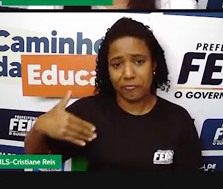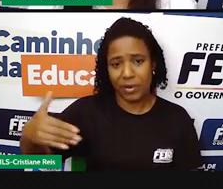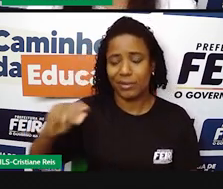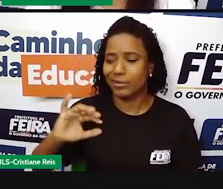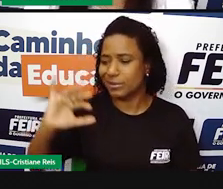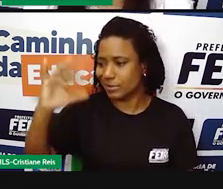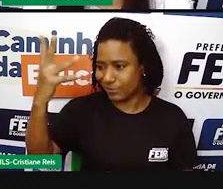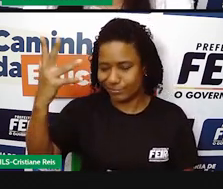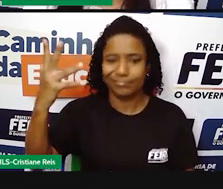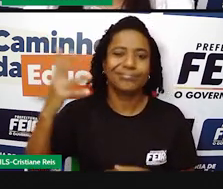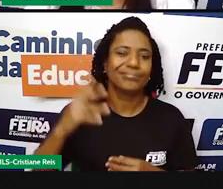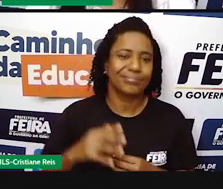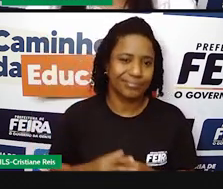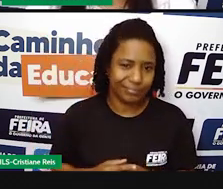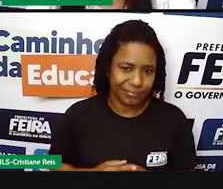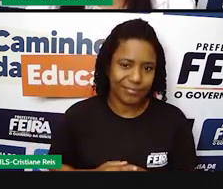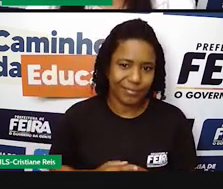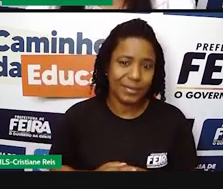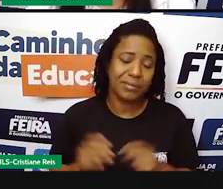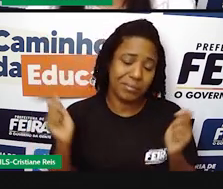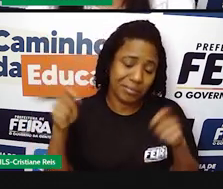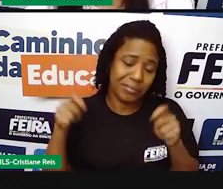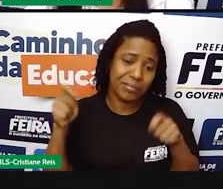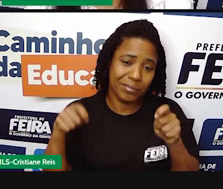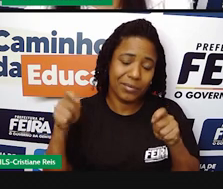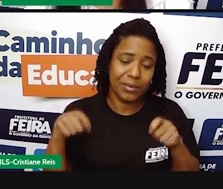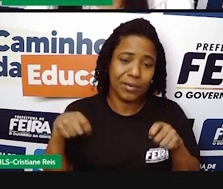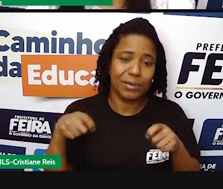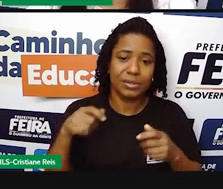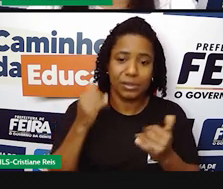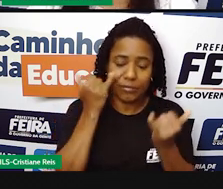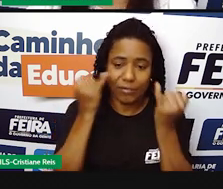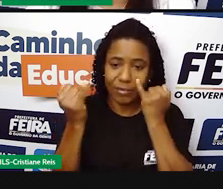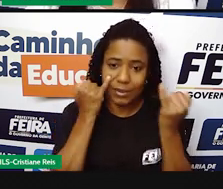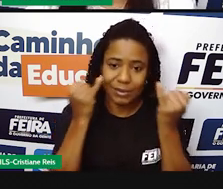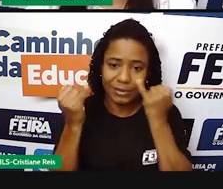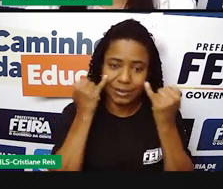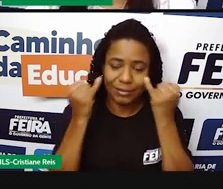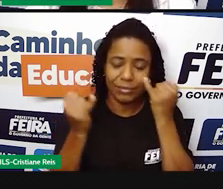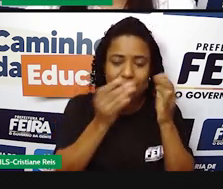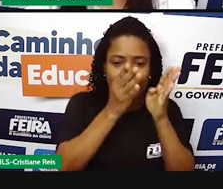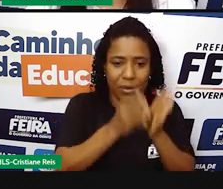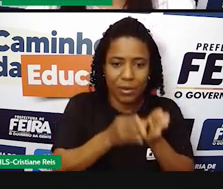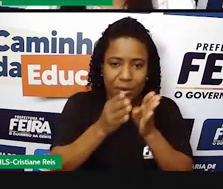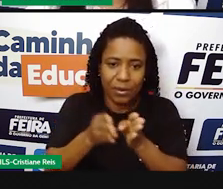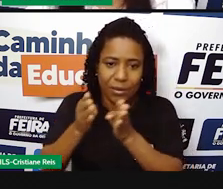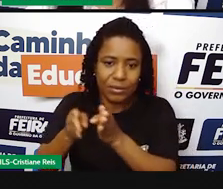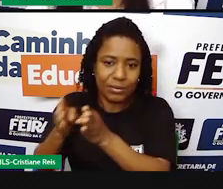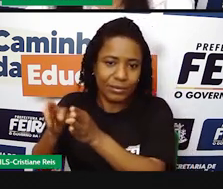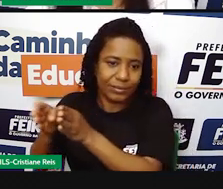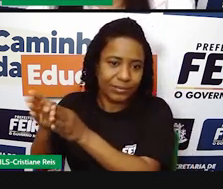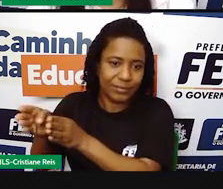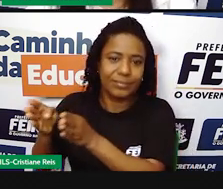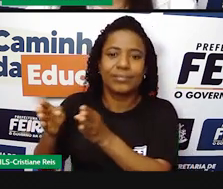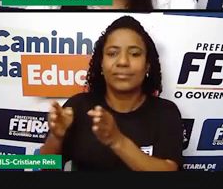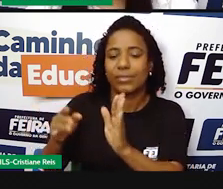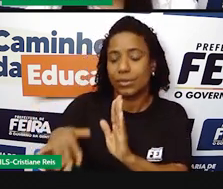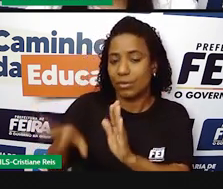já aconteceu, e aí vão trazer aí informações organizadas de um contexto diferente